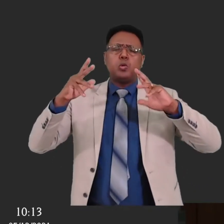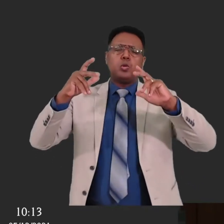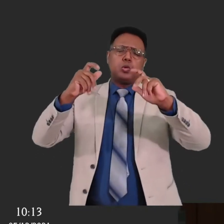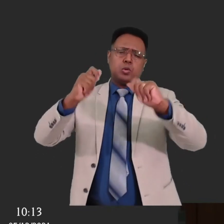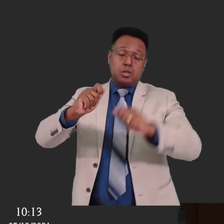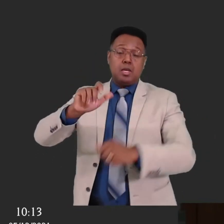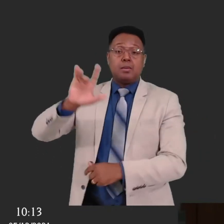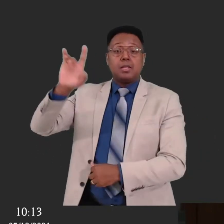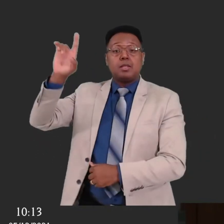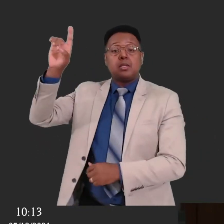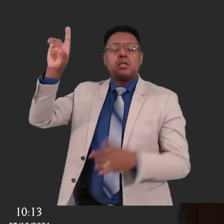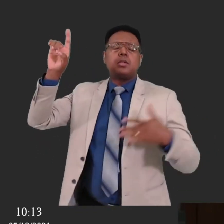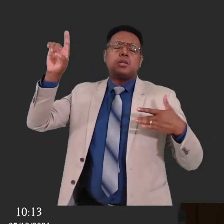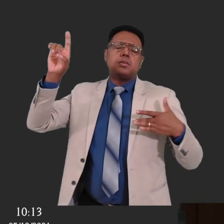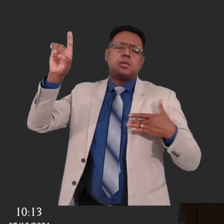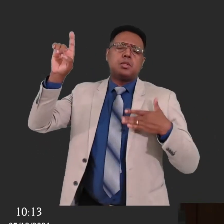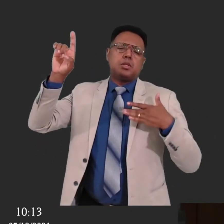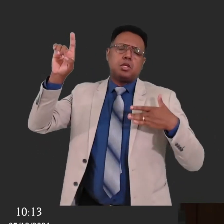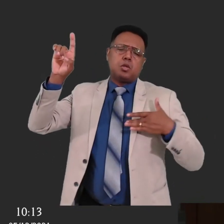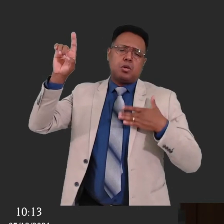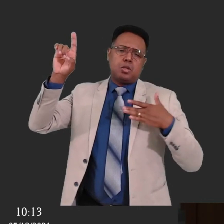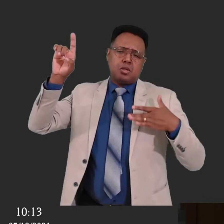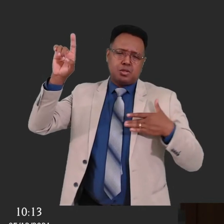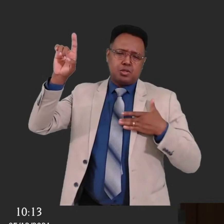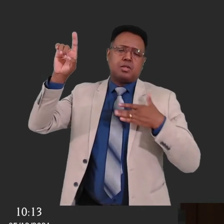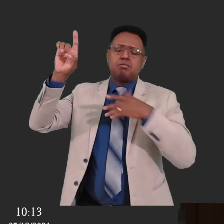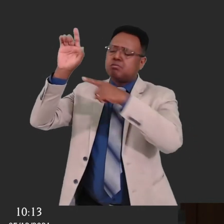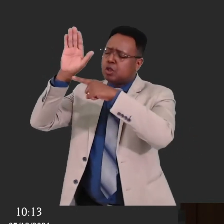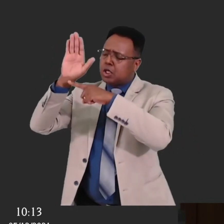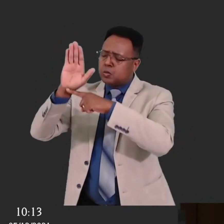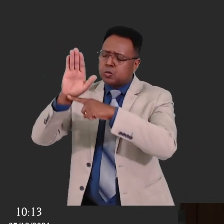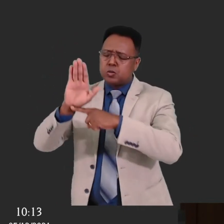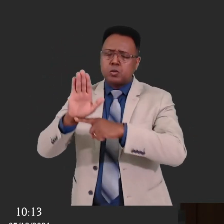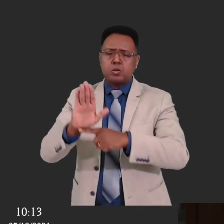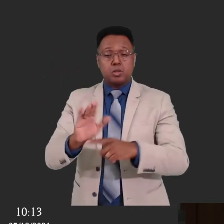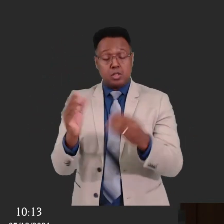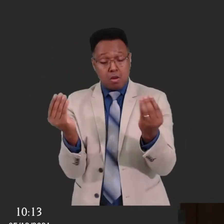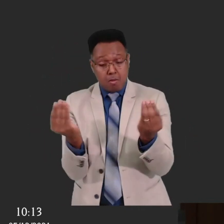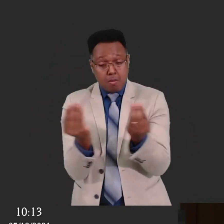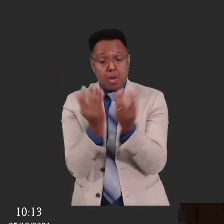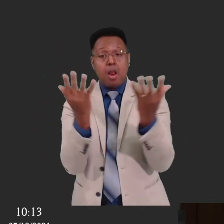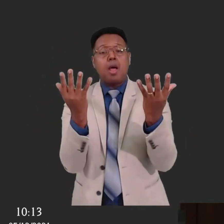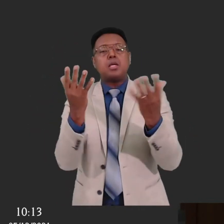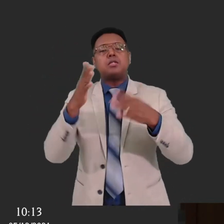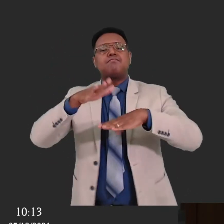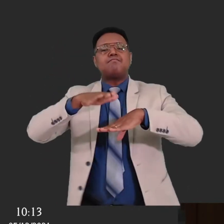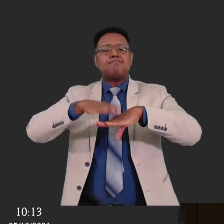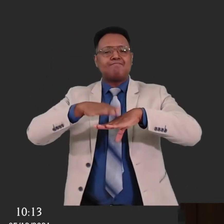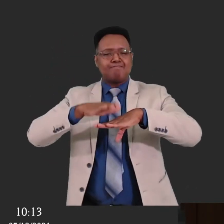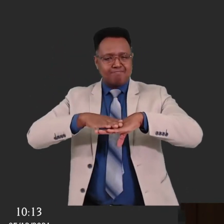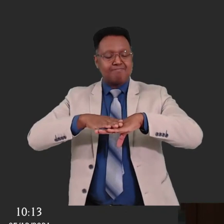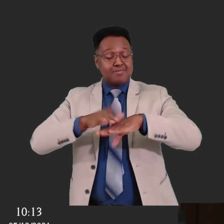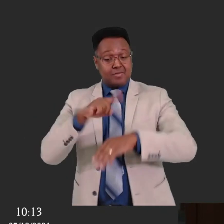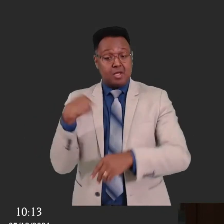de Deus, para que o Senhor se apede e continue fazendo maravilhas, irmãos. Os irmãos sabem que no meio